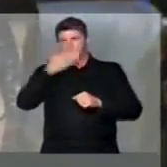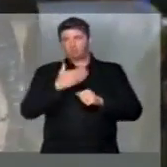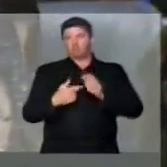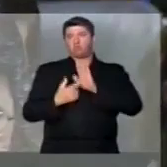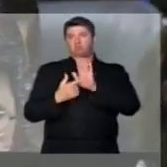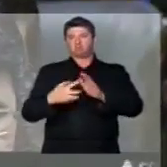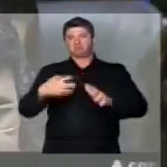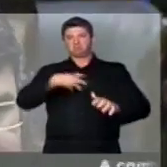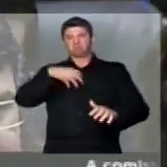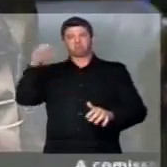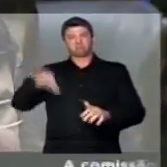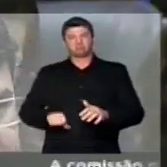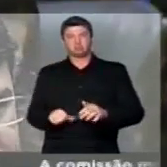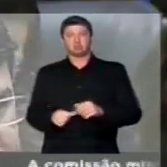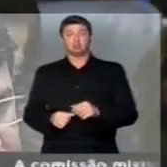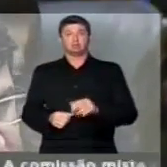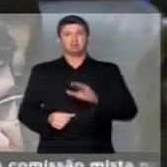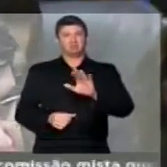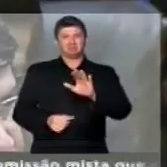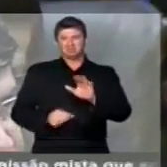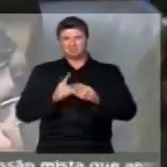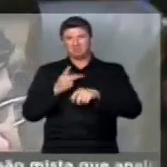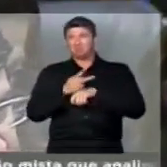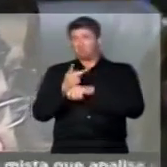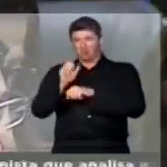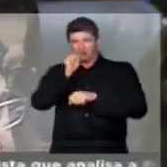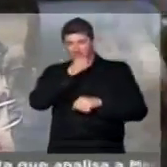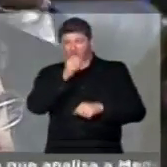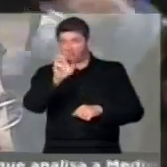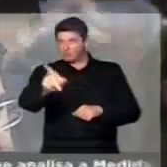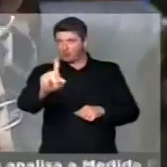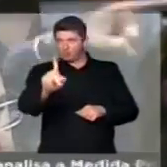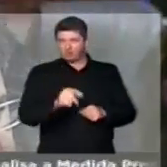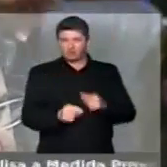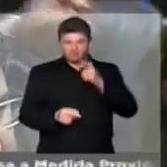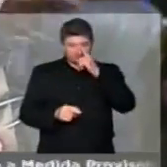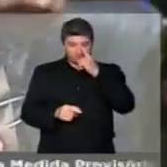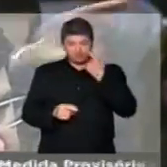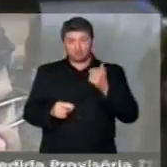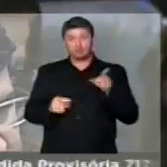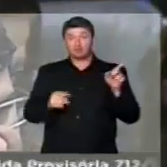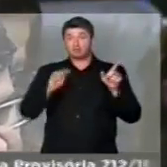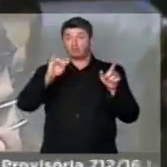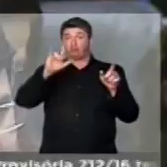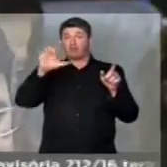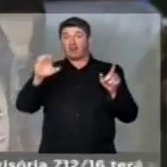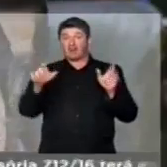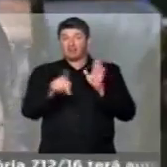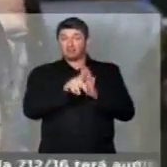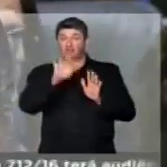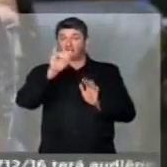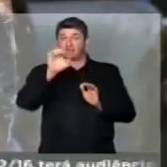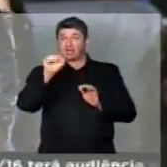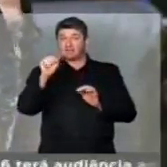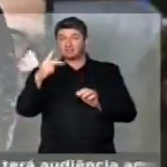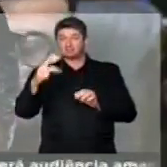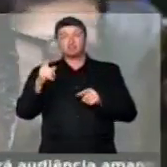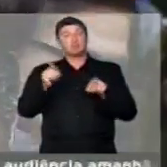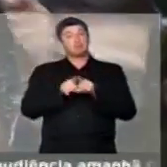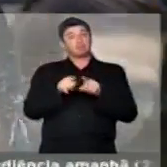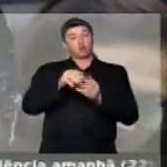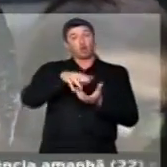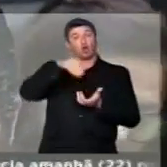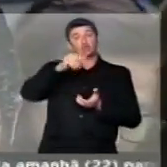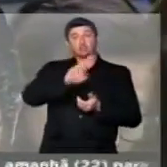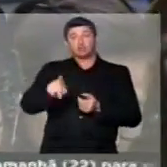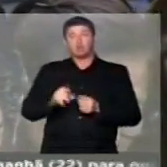sua insatisfação. E não foi atrás de pãozinho, não. Nem do filé mignon da Fiesp. E nem dos coxinhas.